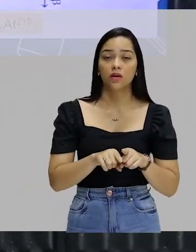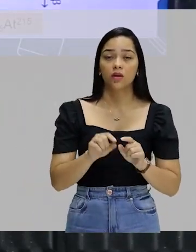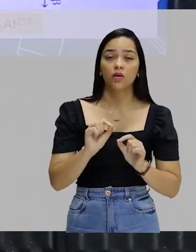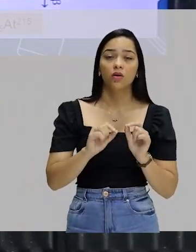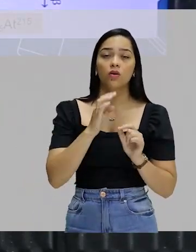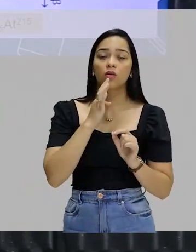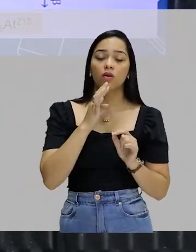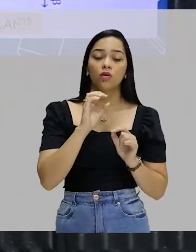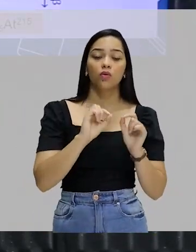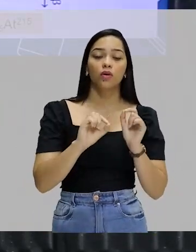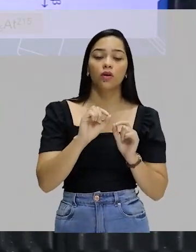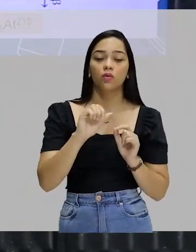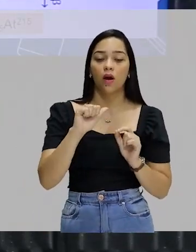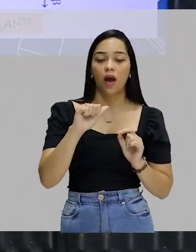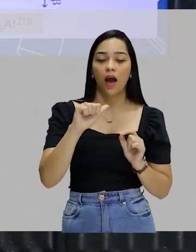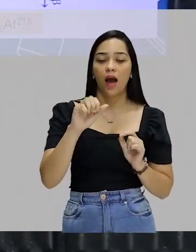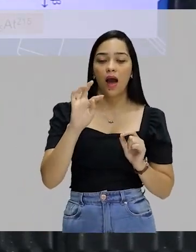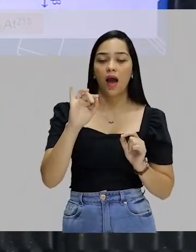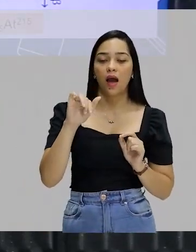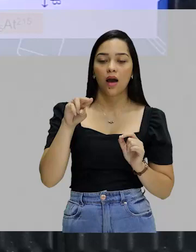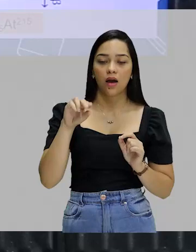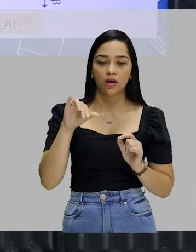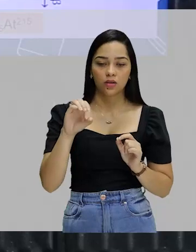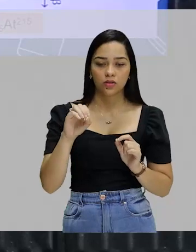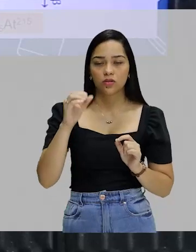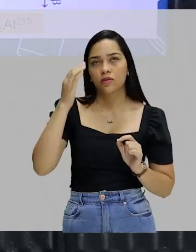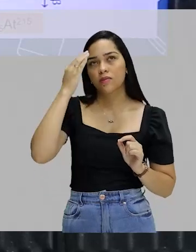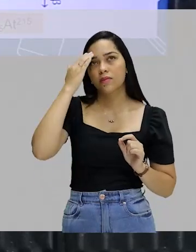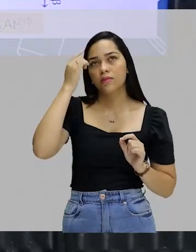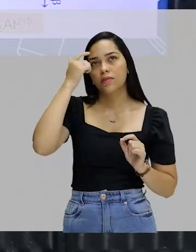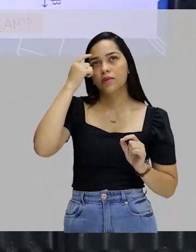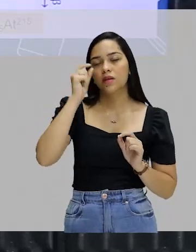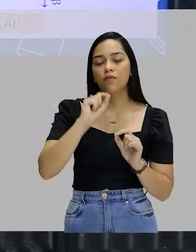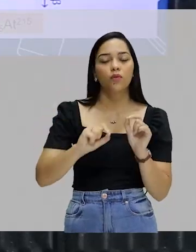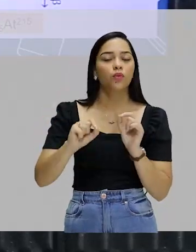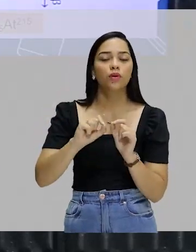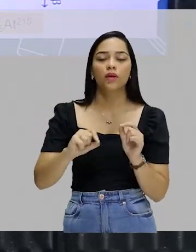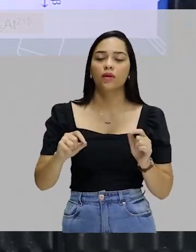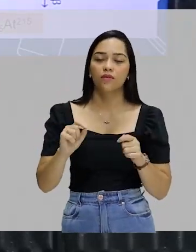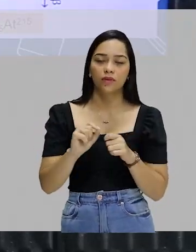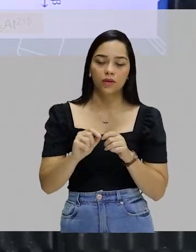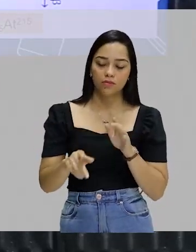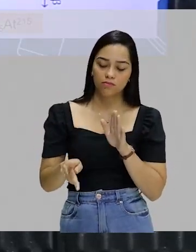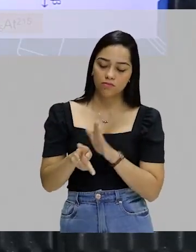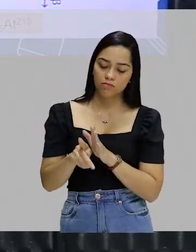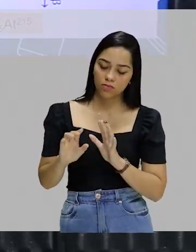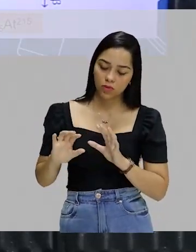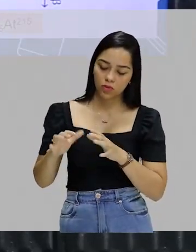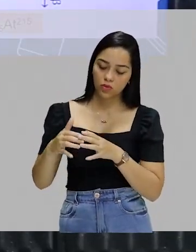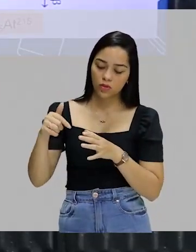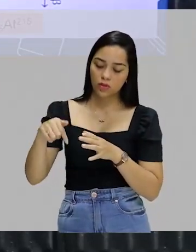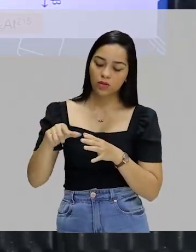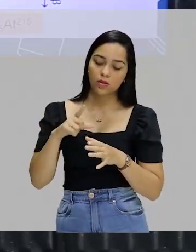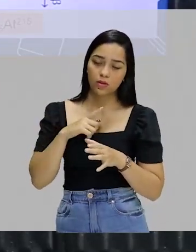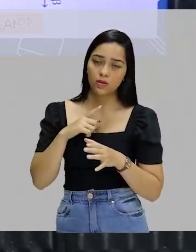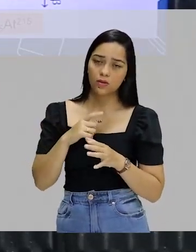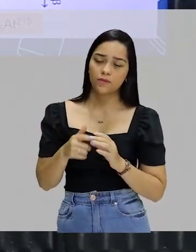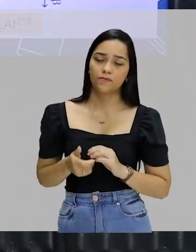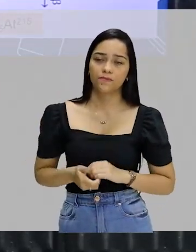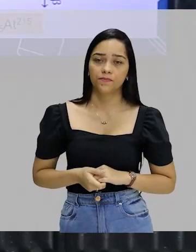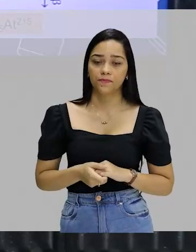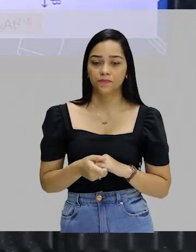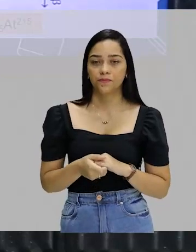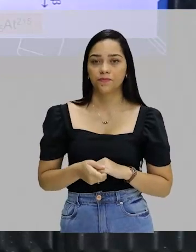do actínio, porque se pensava que esse elemento fazia parte da série, tudo